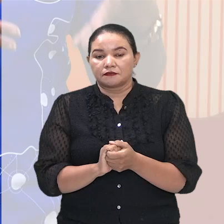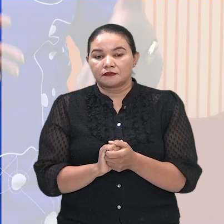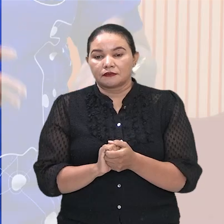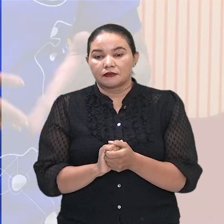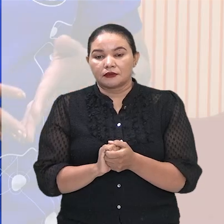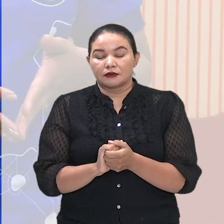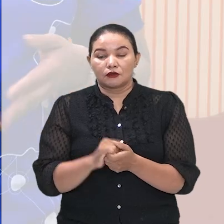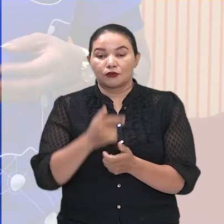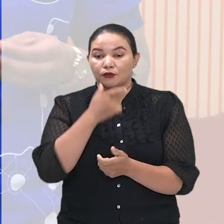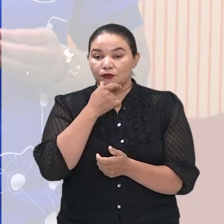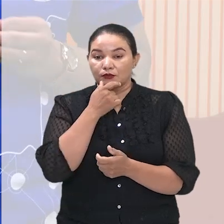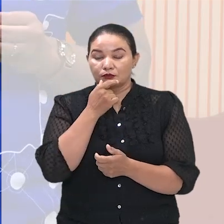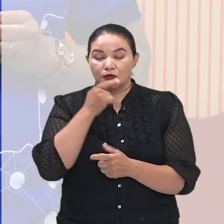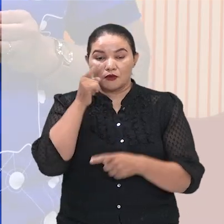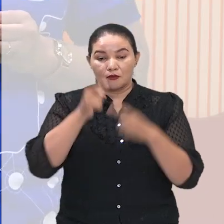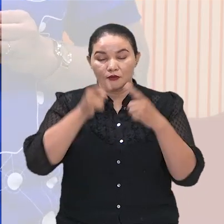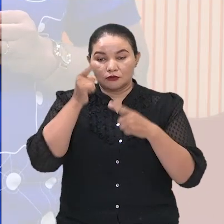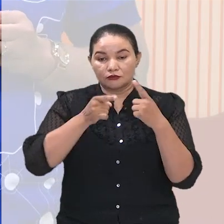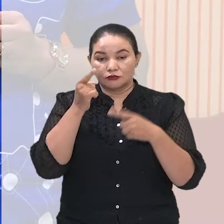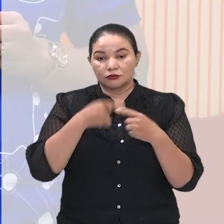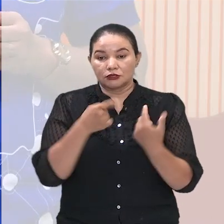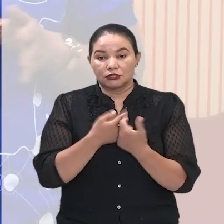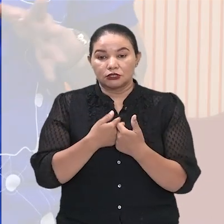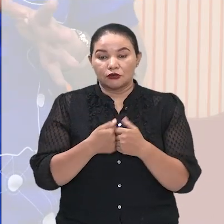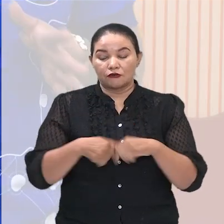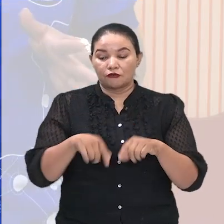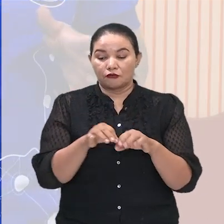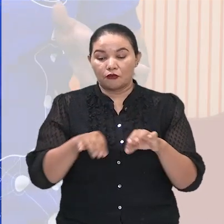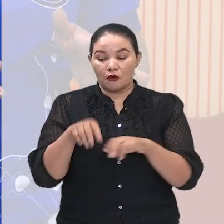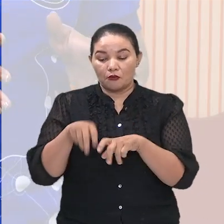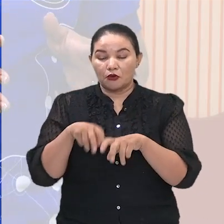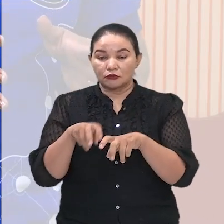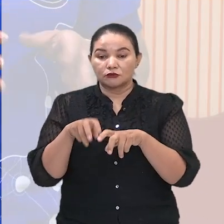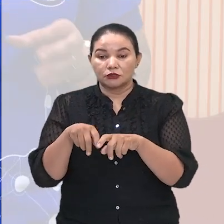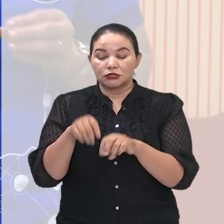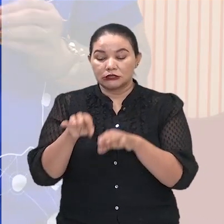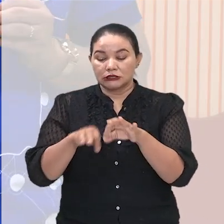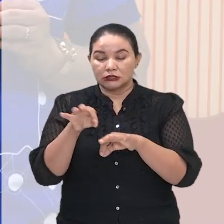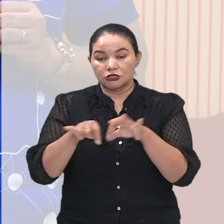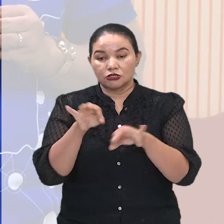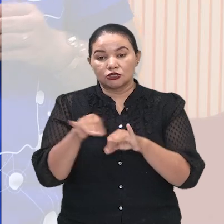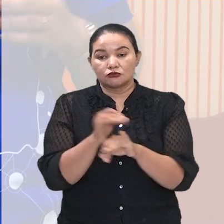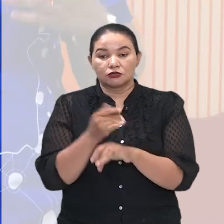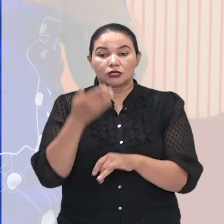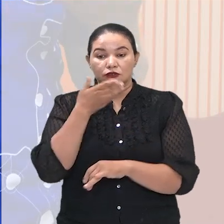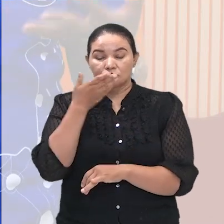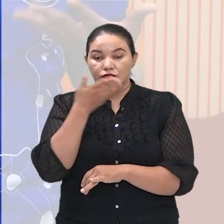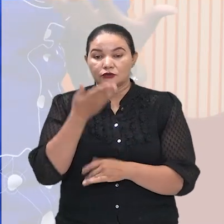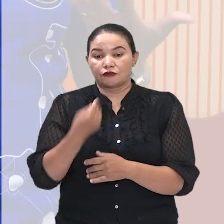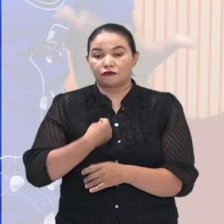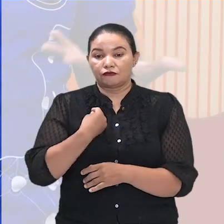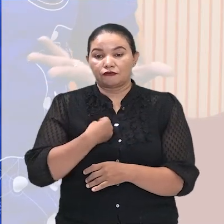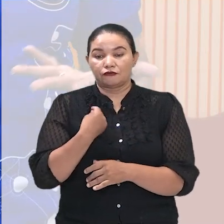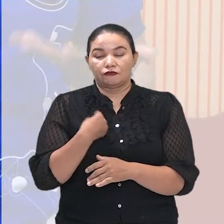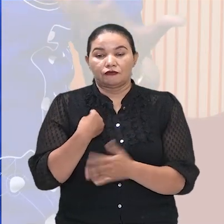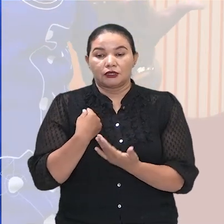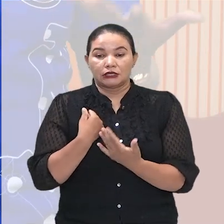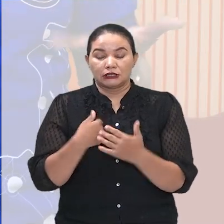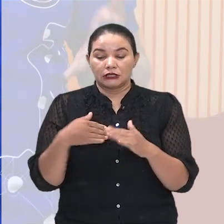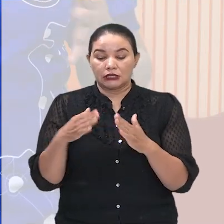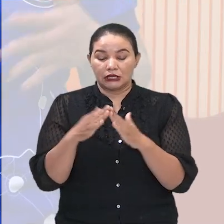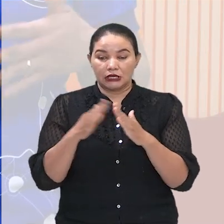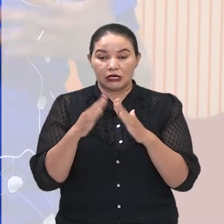o proprietário das grandes plantações e engenhos de açúcar, que viviam em grandes